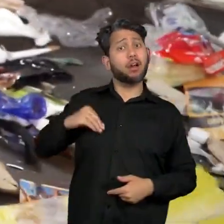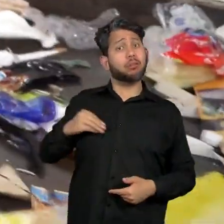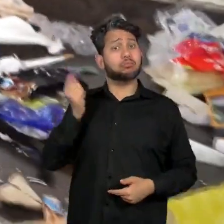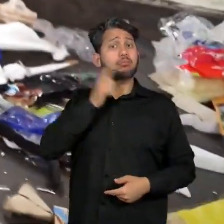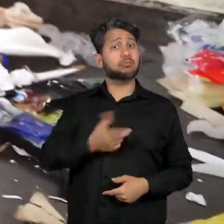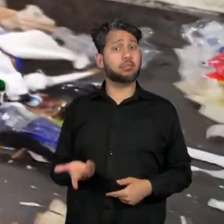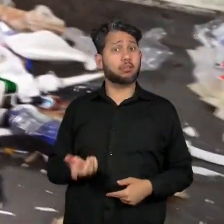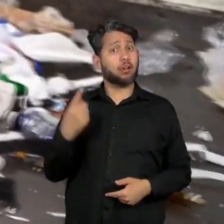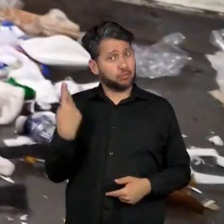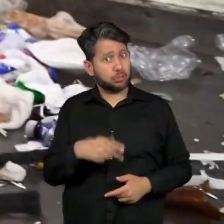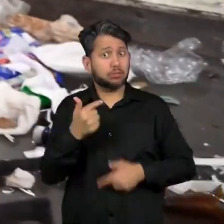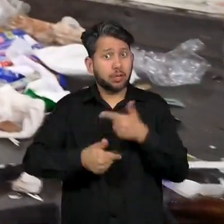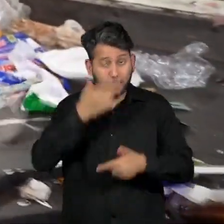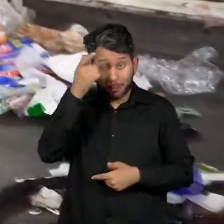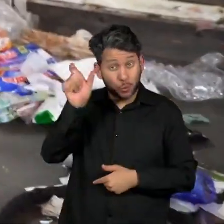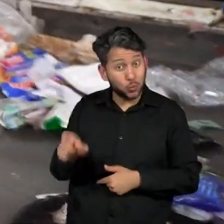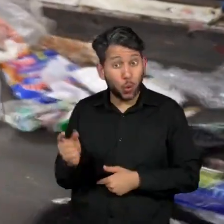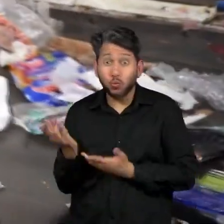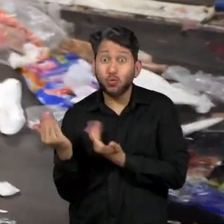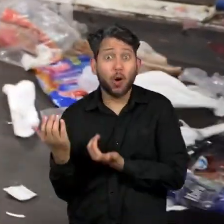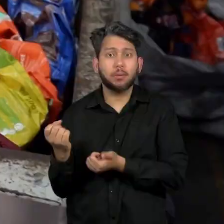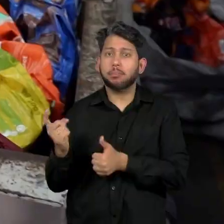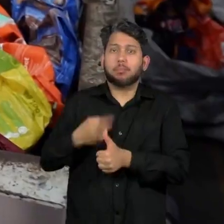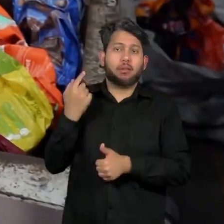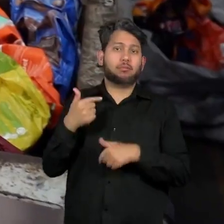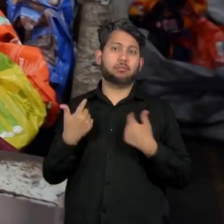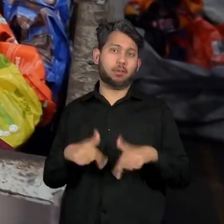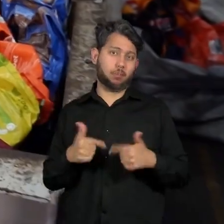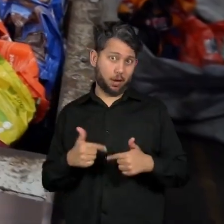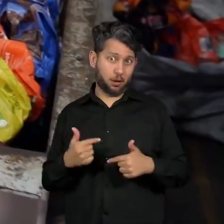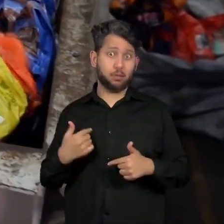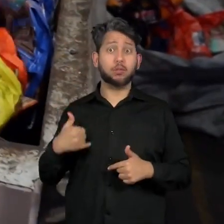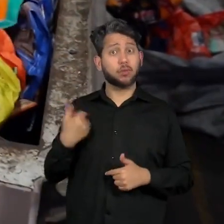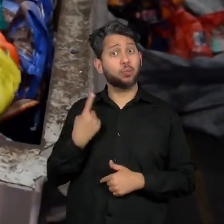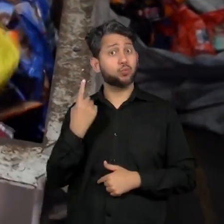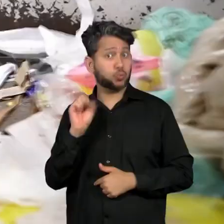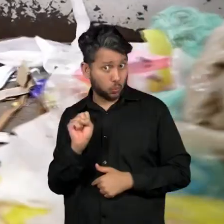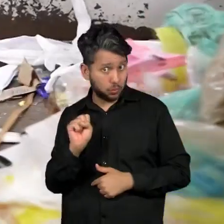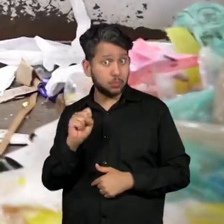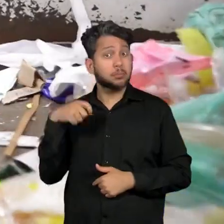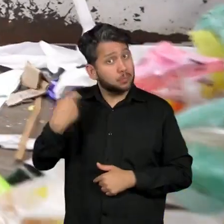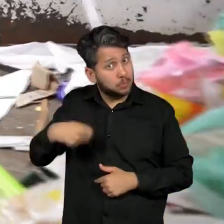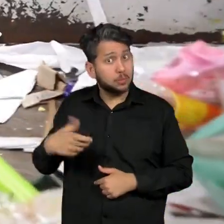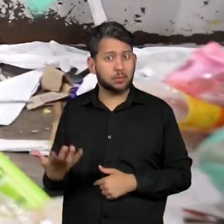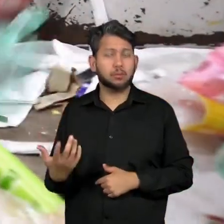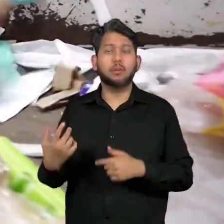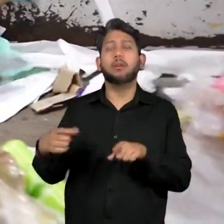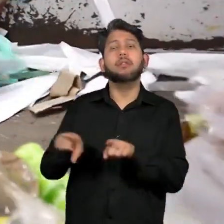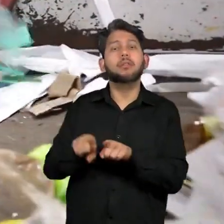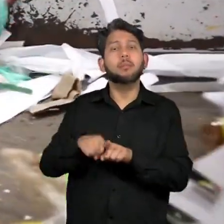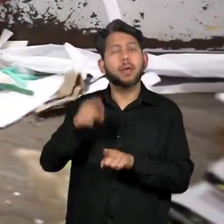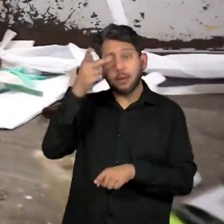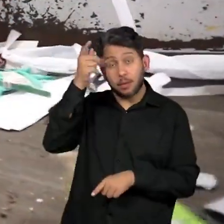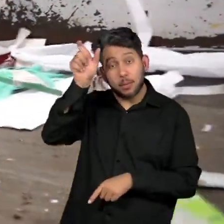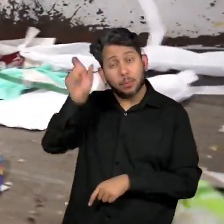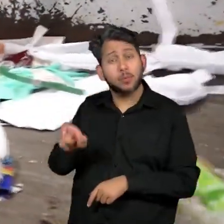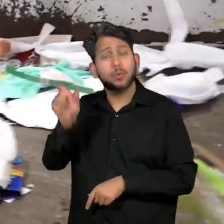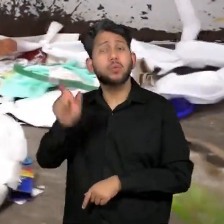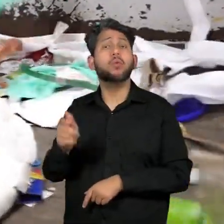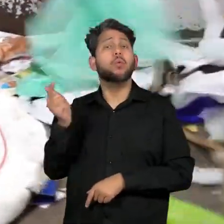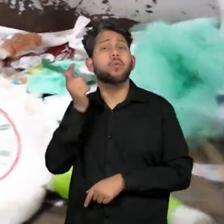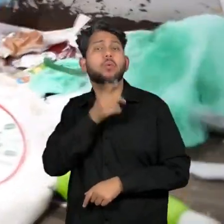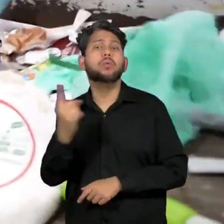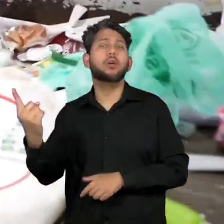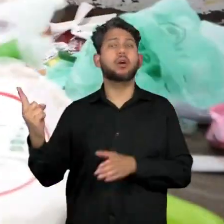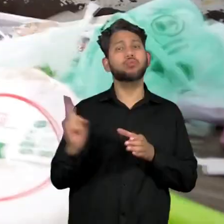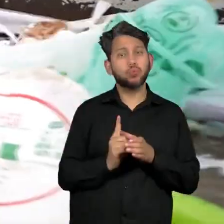ela trabalha com jovens primeiro emprego, que atingir a maioridade. A cooperativa se preocupa em adotá-los antes que a bandidade os